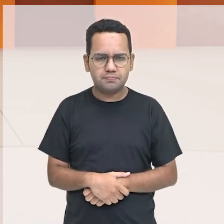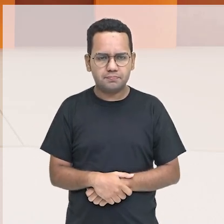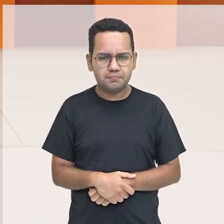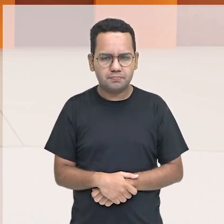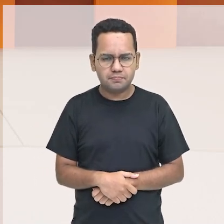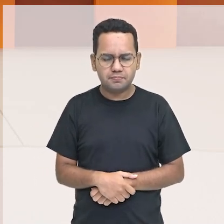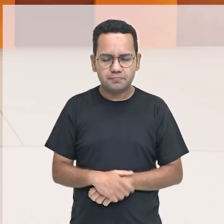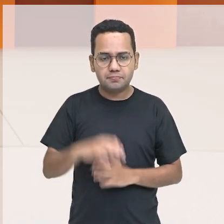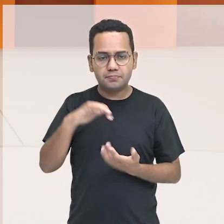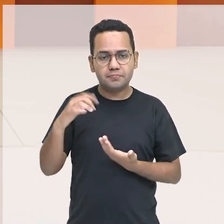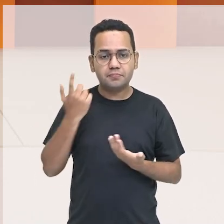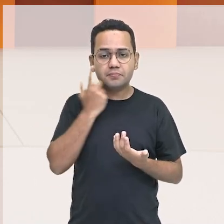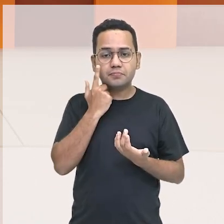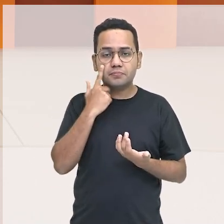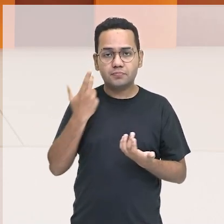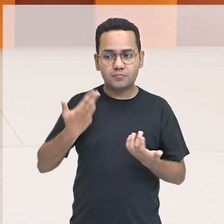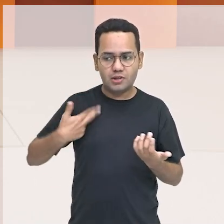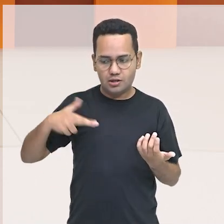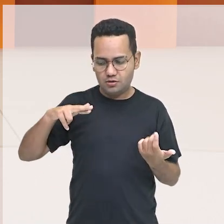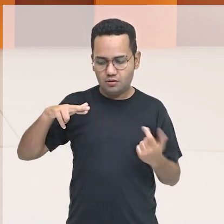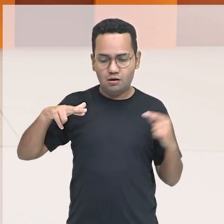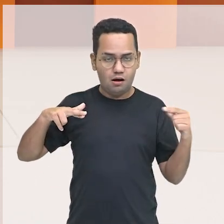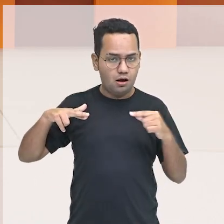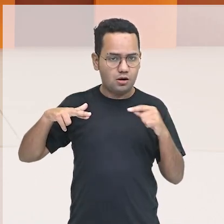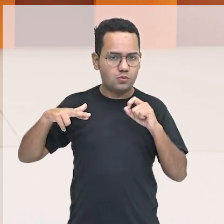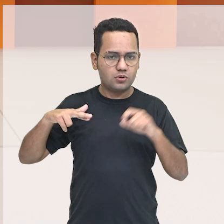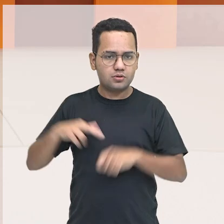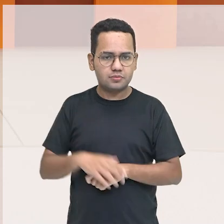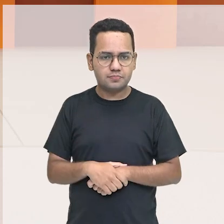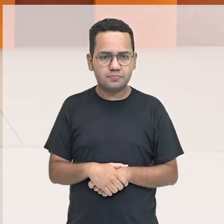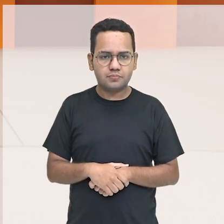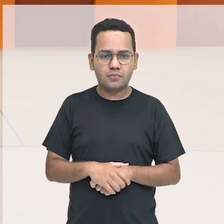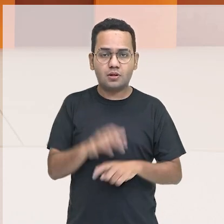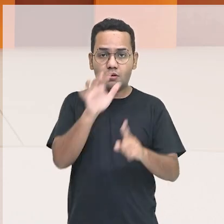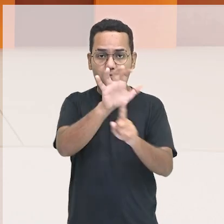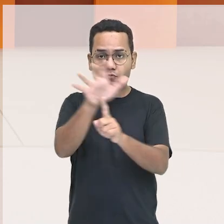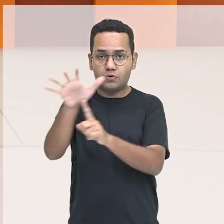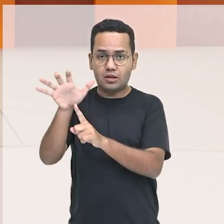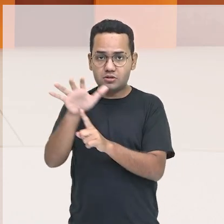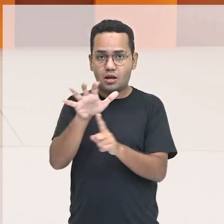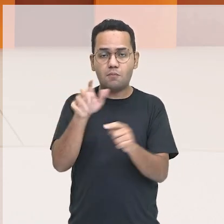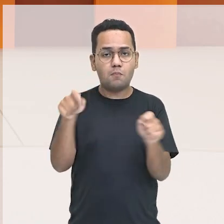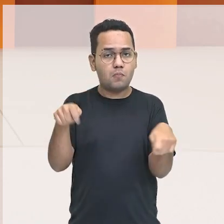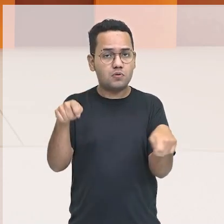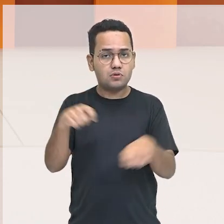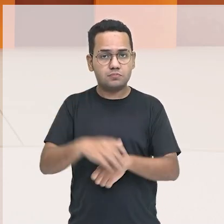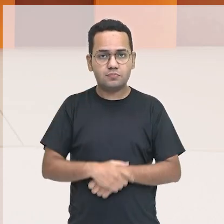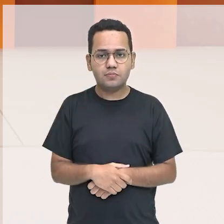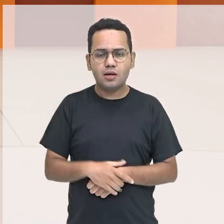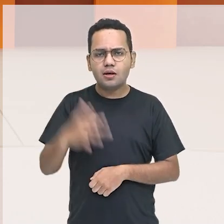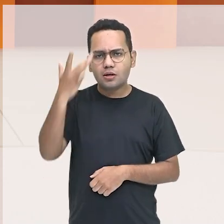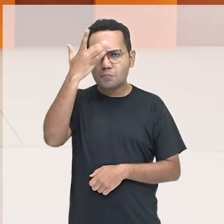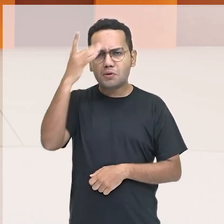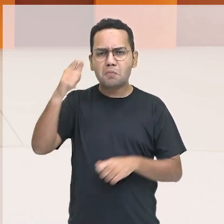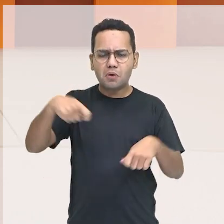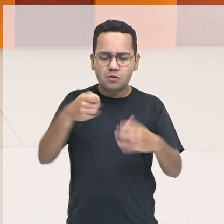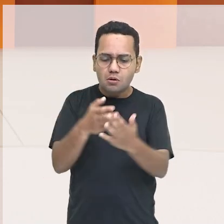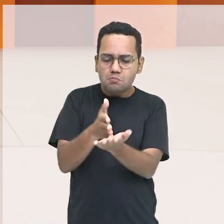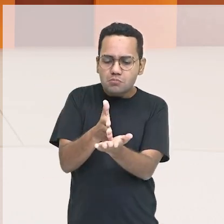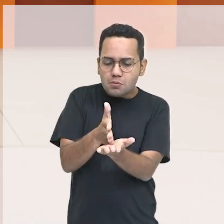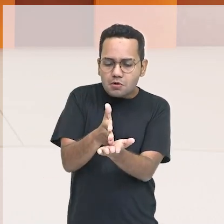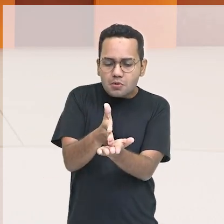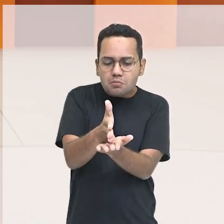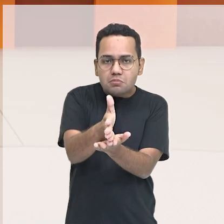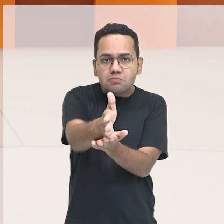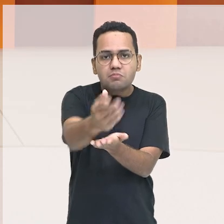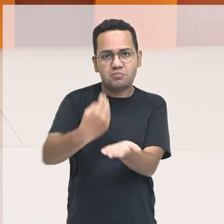Pode agir como um mecanismo de controle. Mecanismo de controle. Por que são mecanismos de